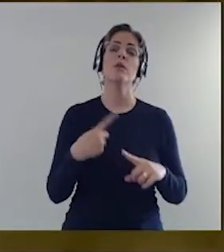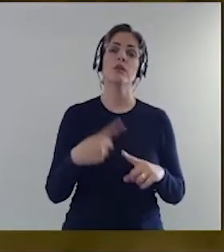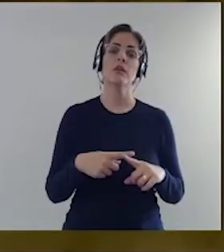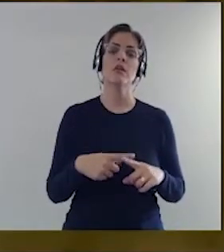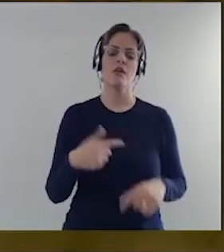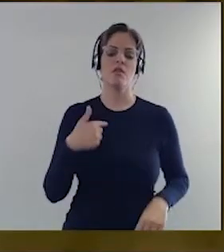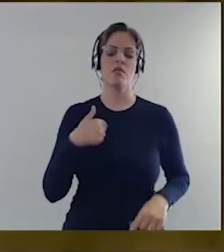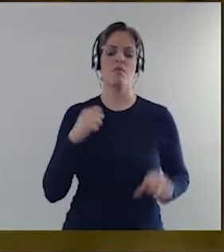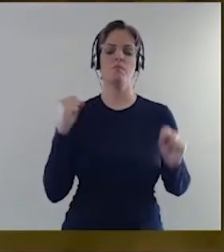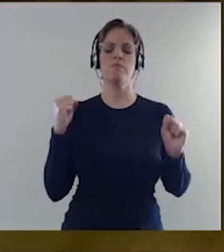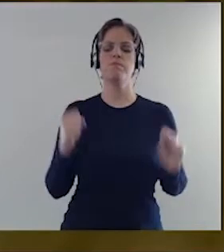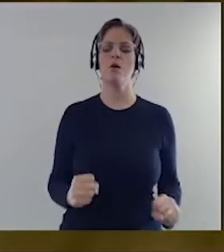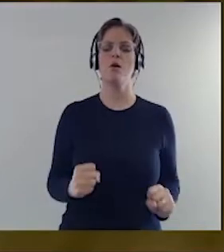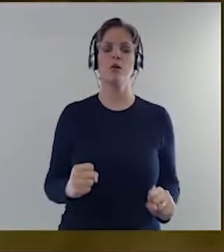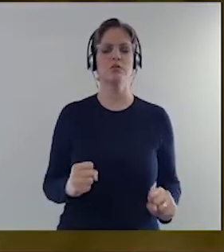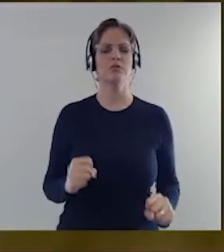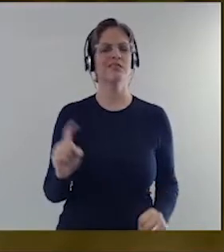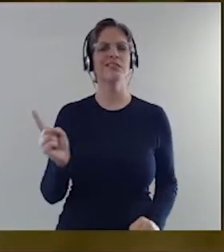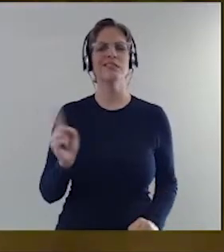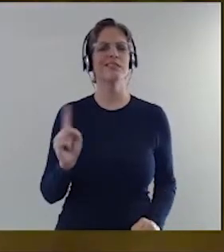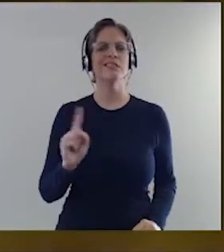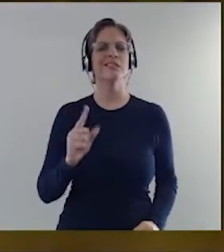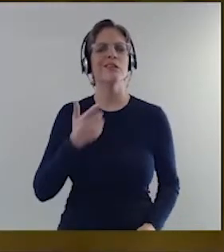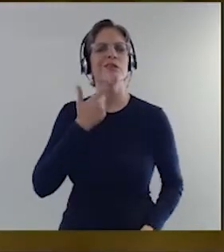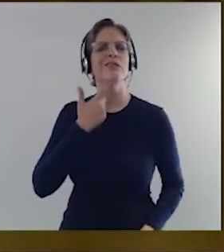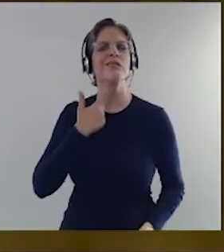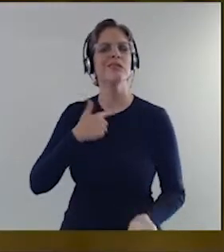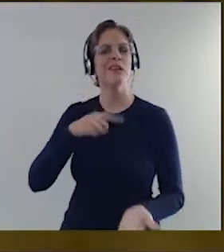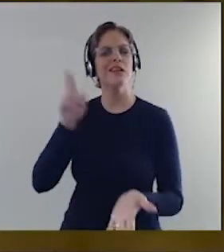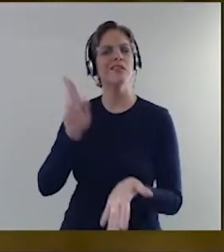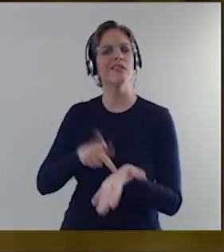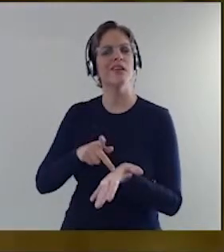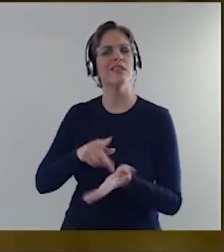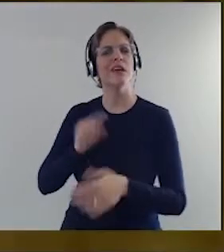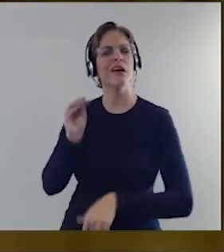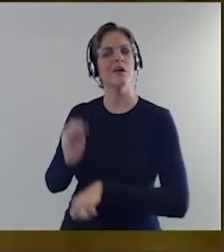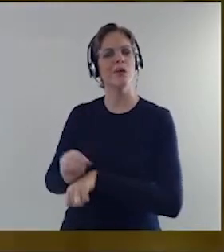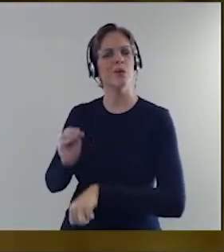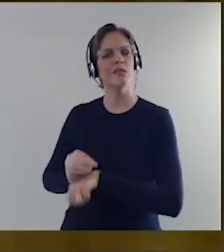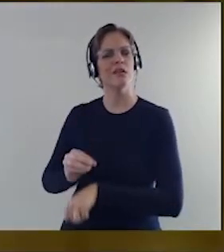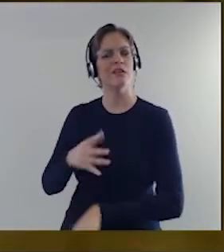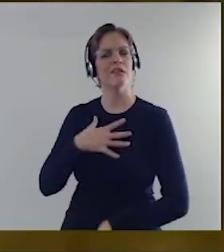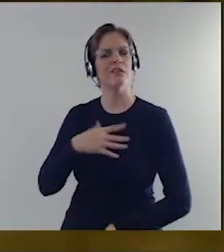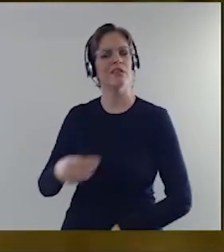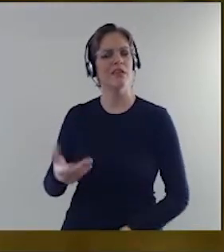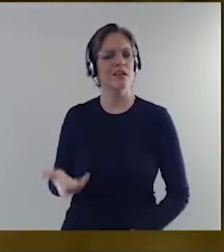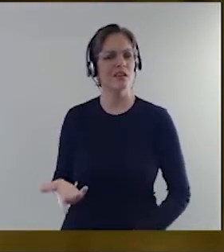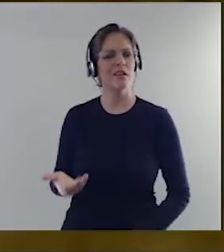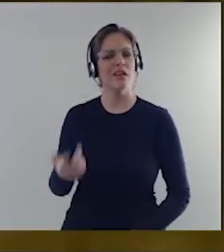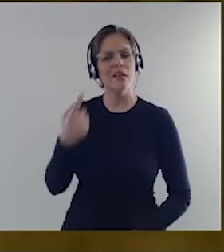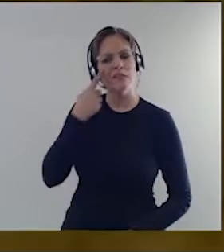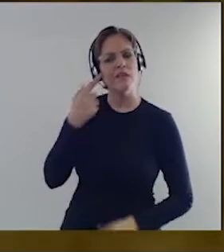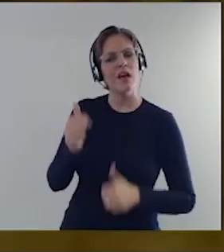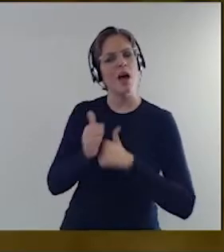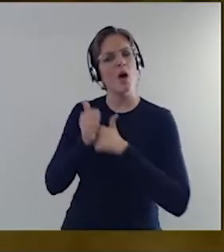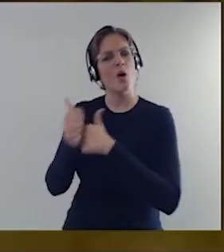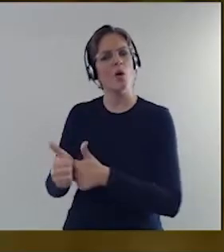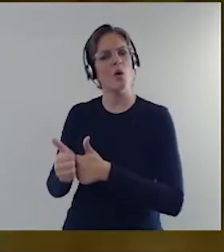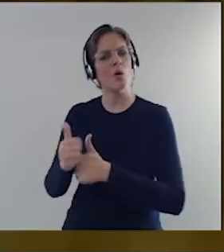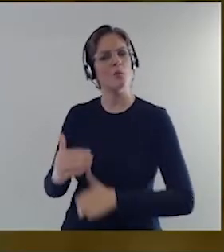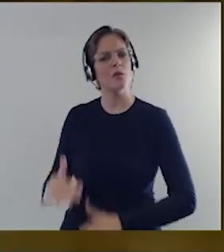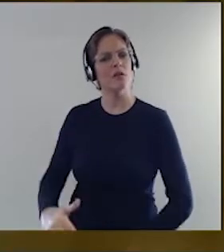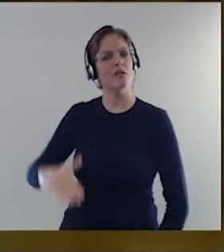de poder, e não com o intuito verdadeiro de exercer cuidado e acompanhar o crescimento dos